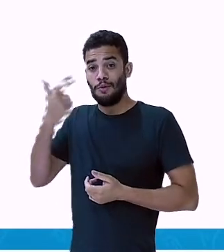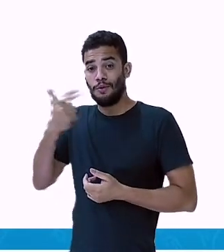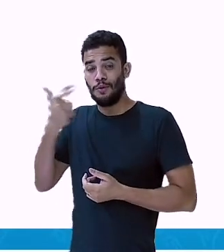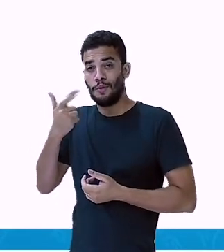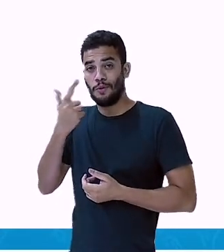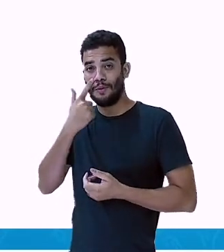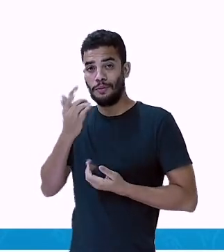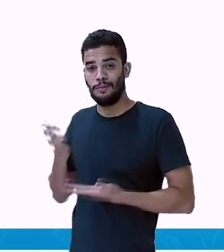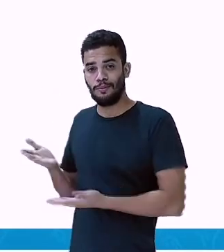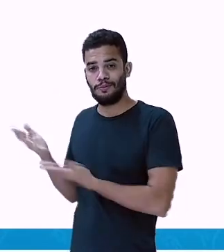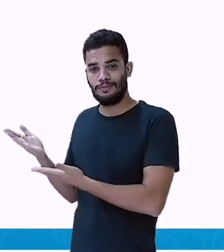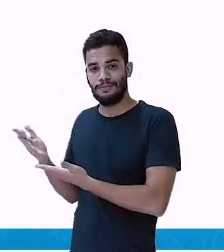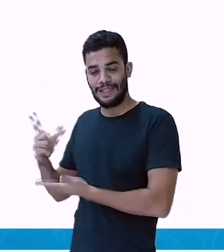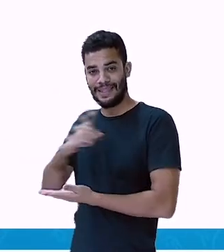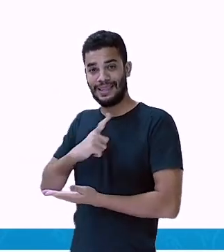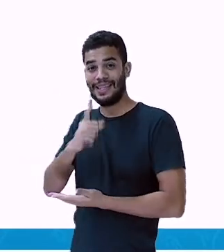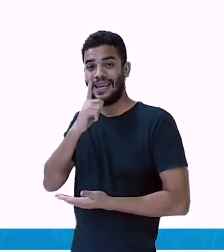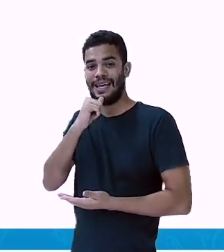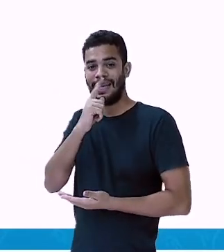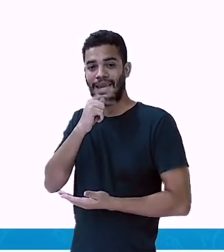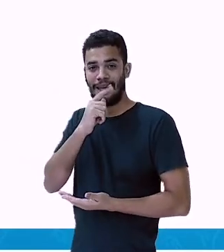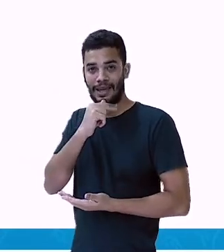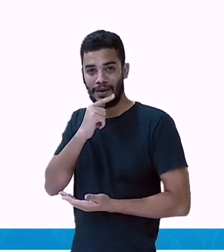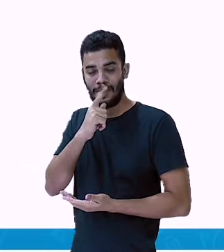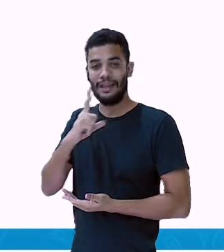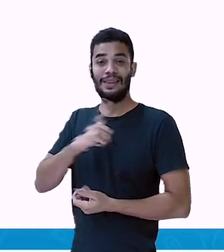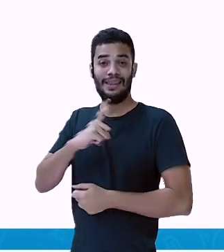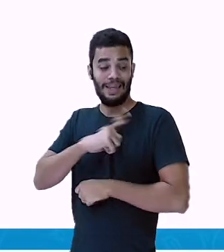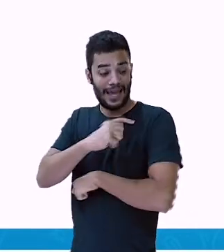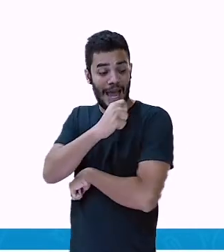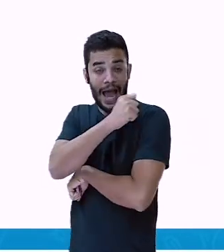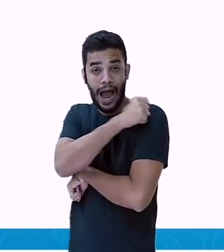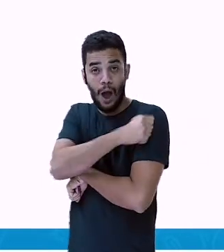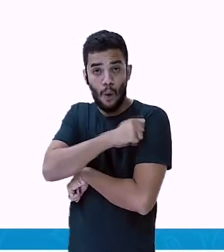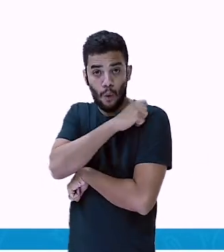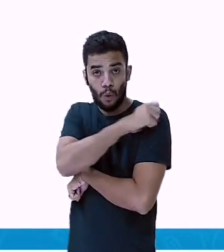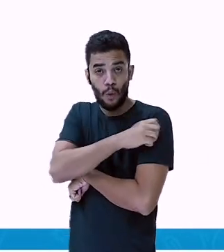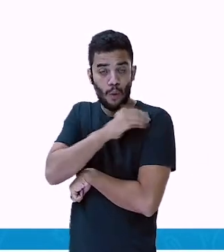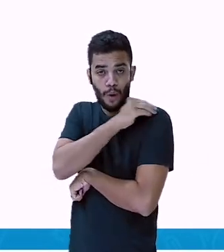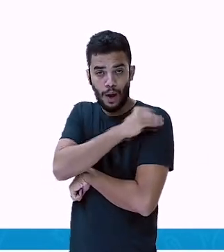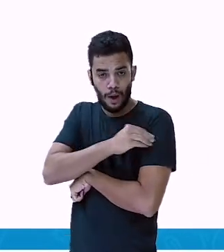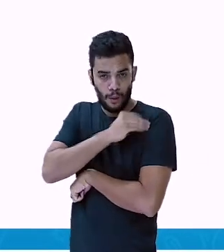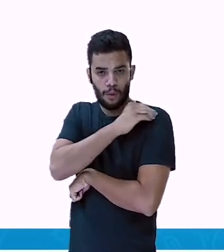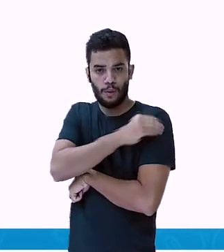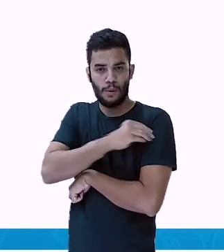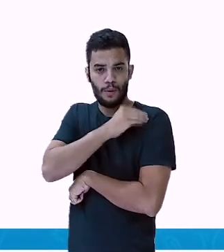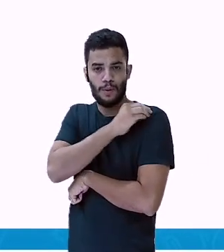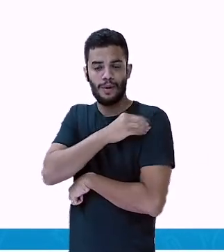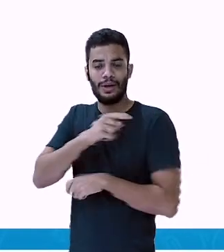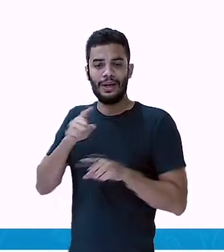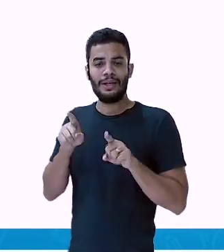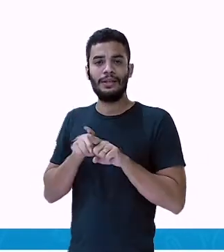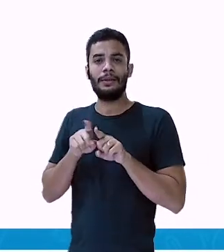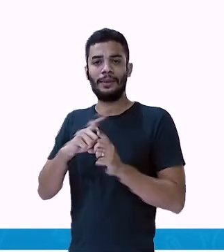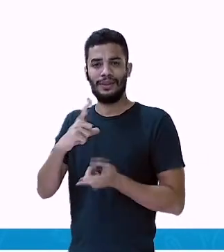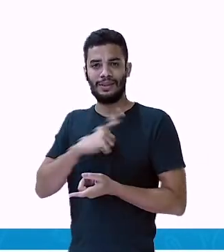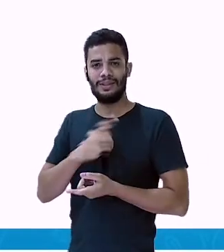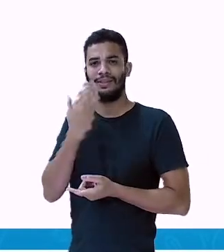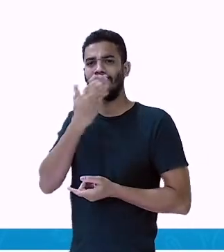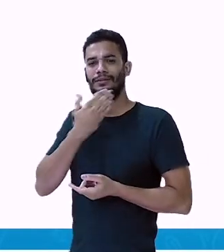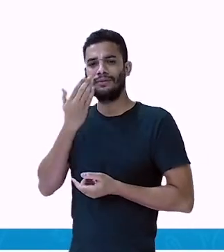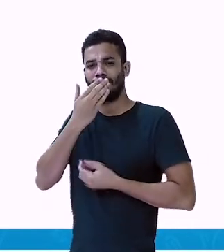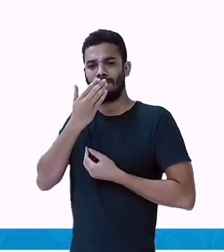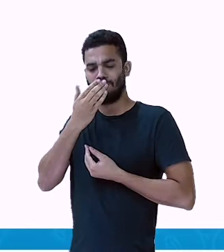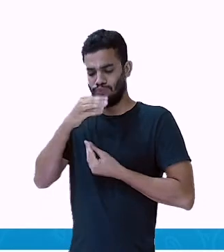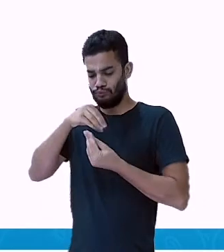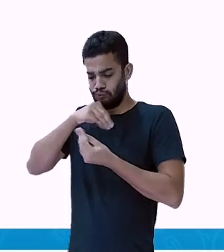separação? Não. O açúcar foi dissolvido pela água, o álcool também foi dissolvido pela